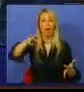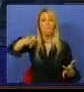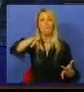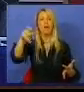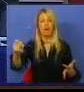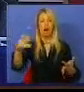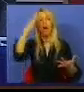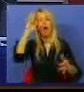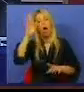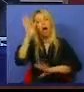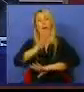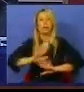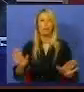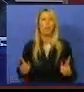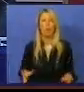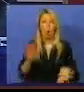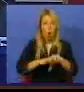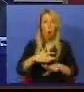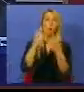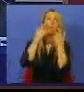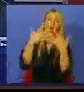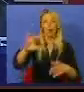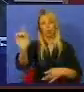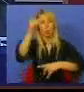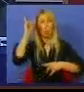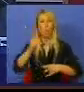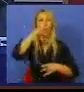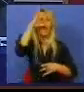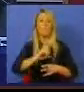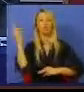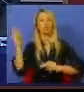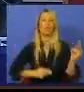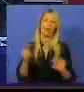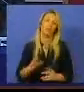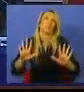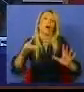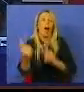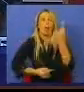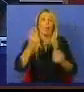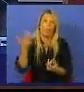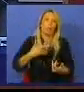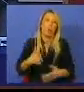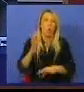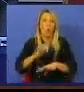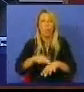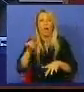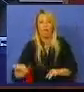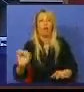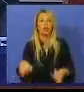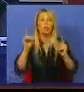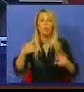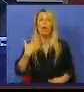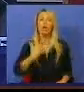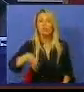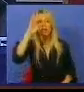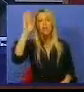culpado pelos vistos não é o Ministro das Finanças. Vá lá, alguma coisa em Portugal que o culpado não é o Ministro das Finanças. Mas gostava de saber, da sua responsabilidade,